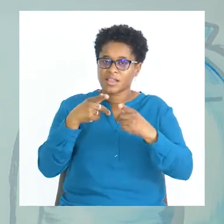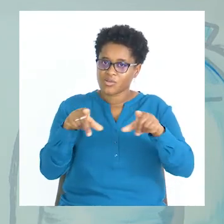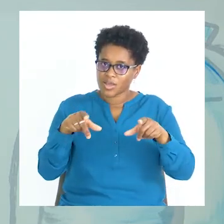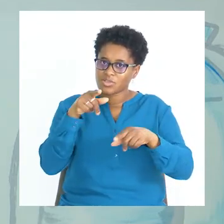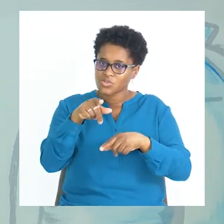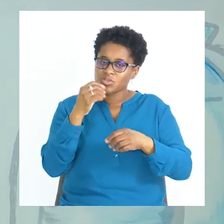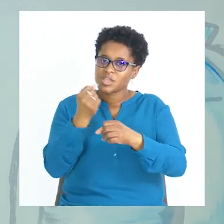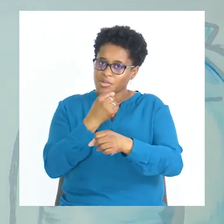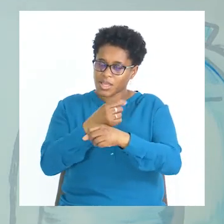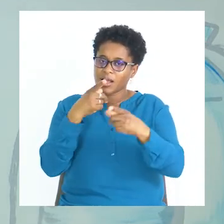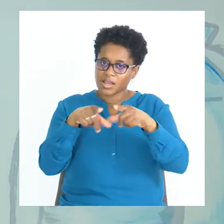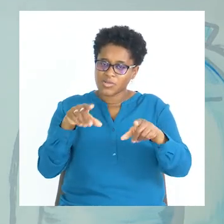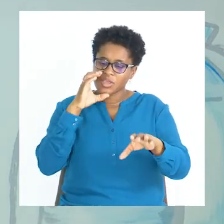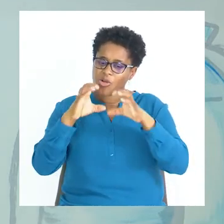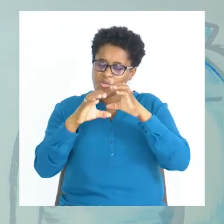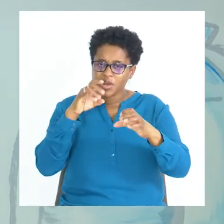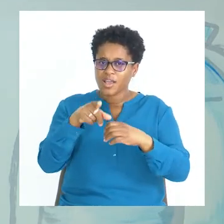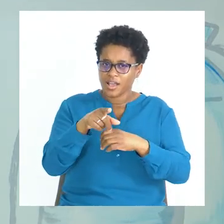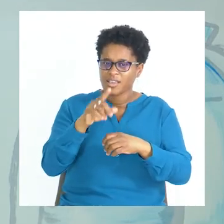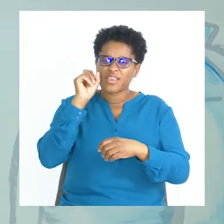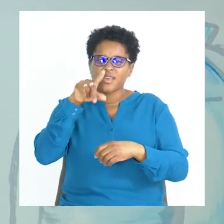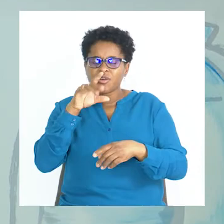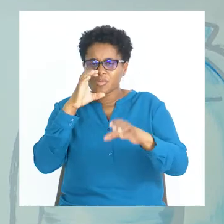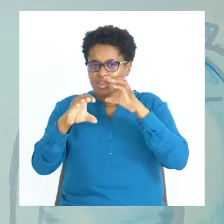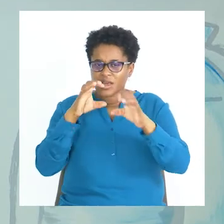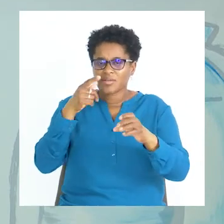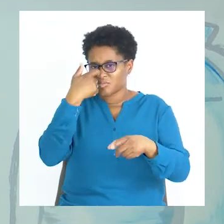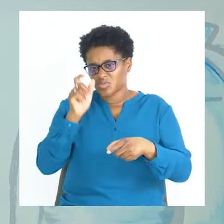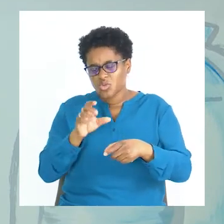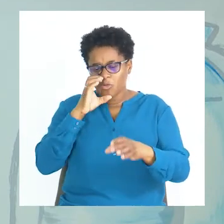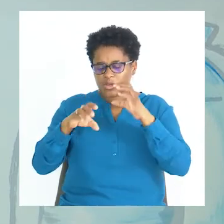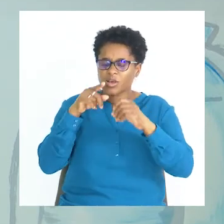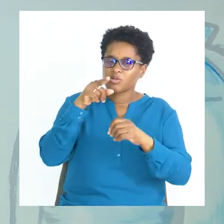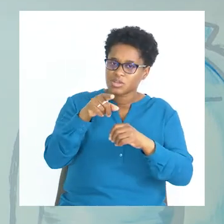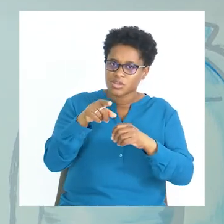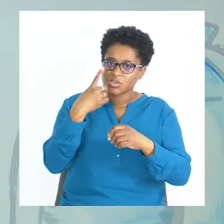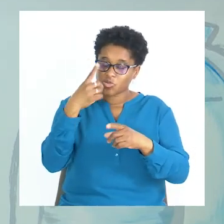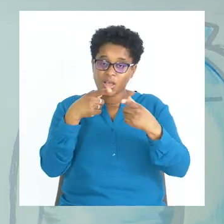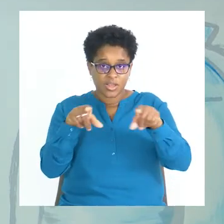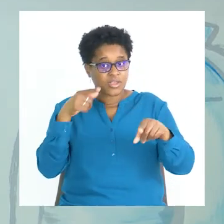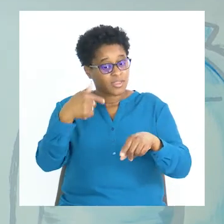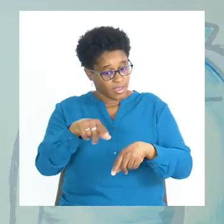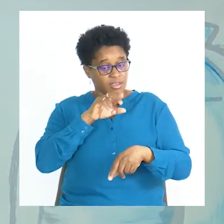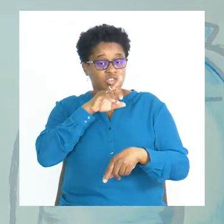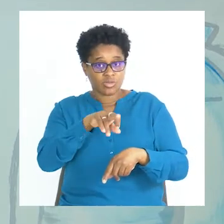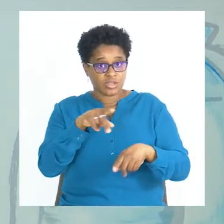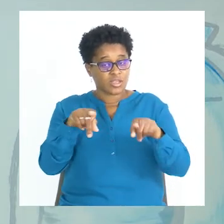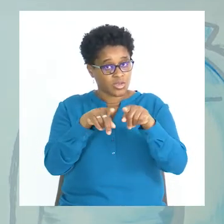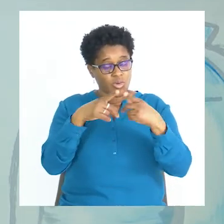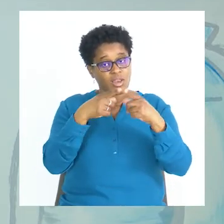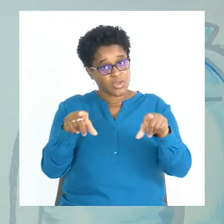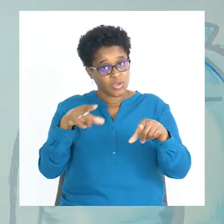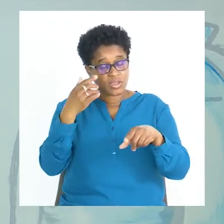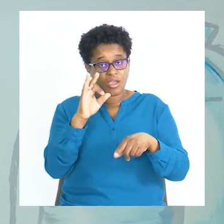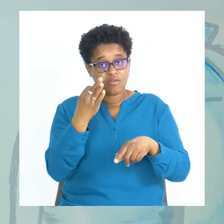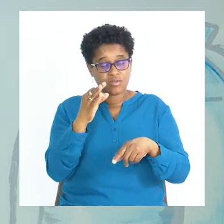linguagem. Estás a trabalhar a língua, estás a comunicar, alguém comunica contigo numa língua, deves responder também dessa mesma língua, aí tu estás a